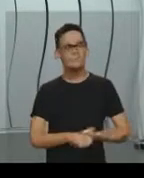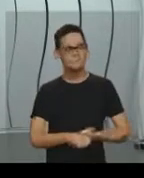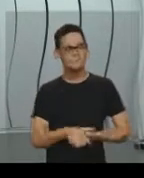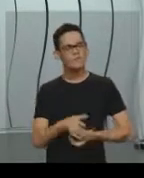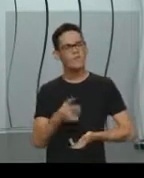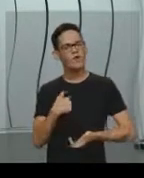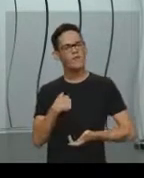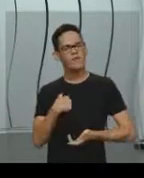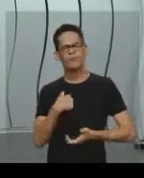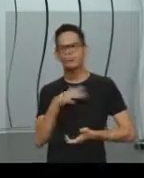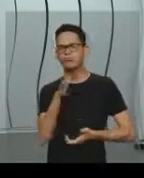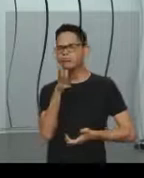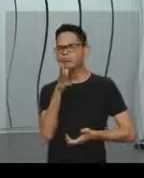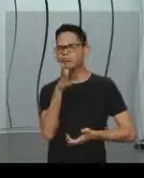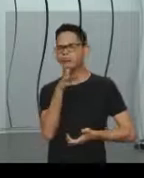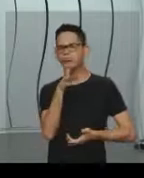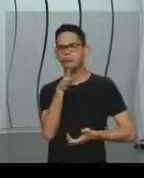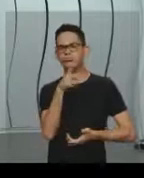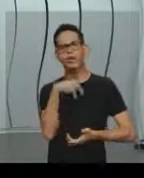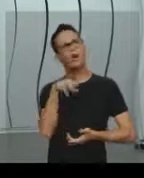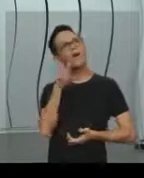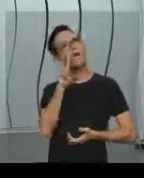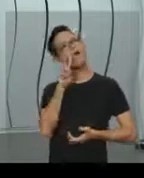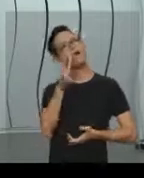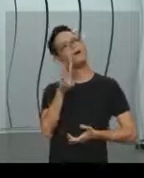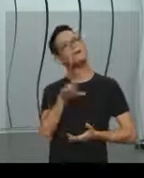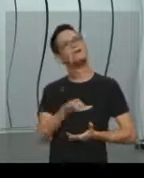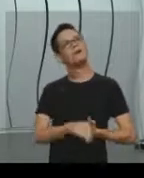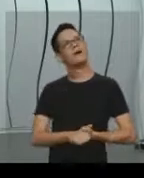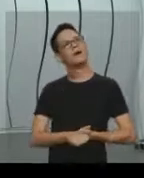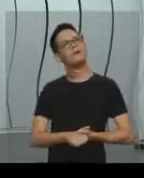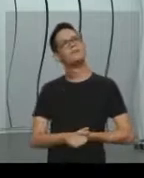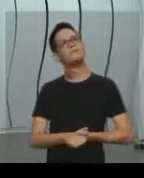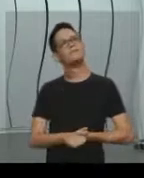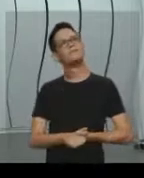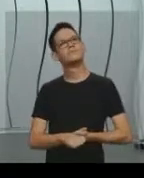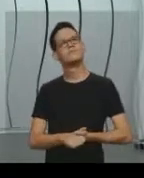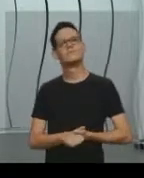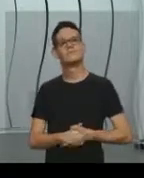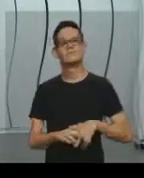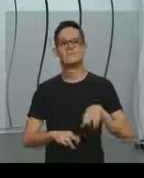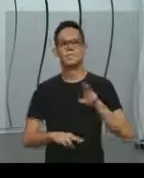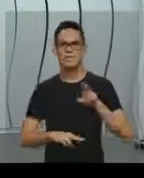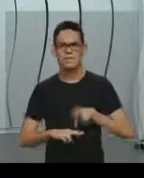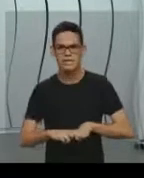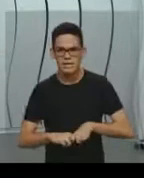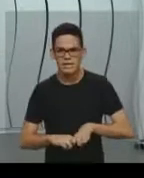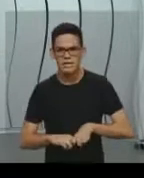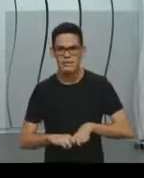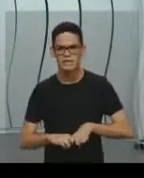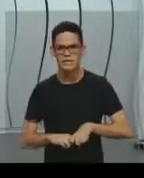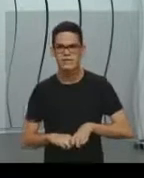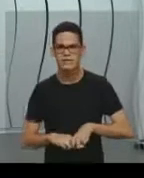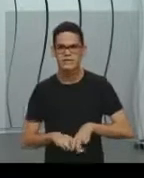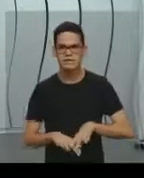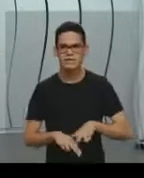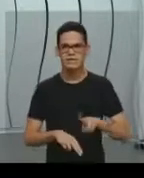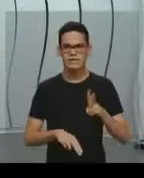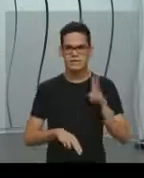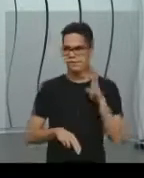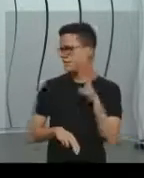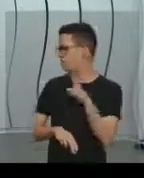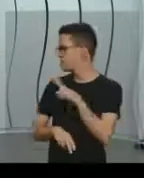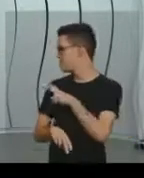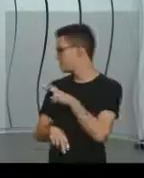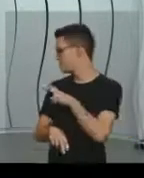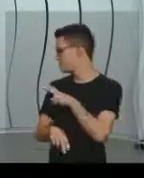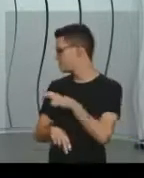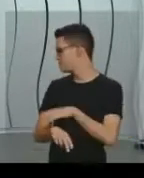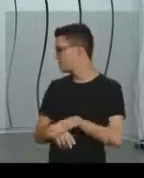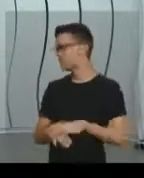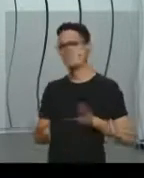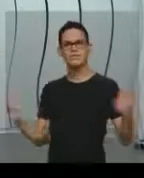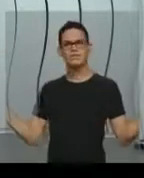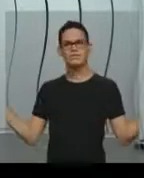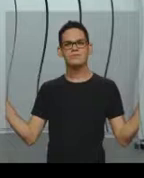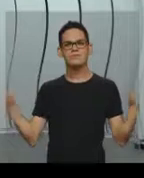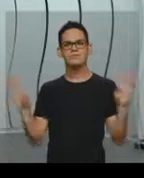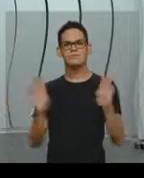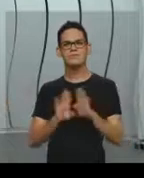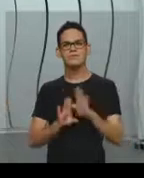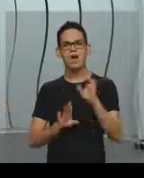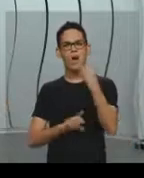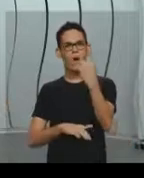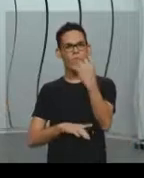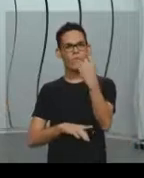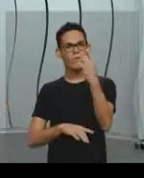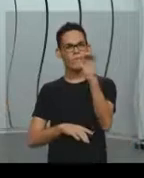muito tempo olhando. Depois eu resolvi sentar na cama. Quando eu olhei para trás, meu blackout tinha um